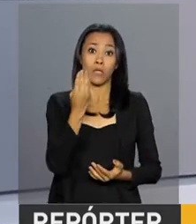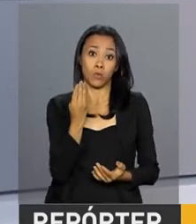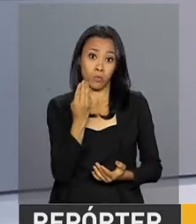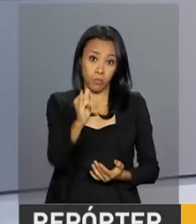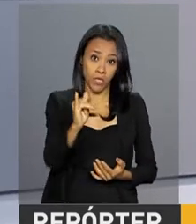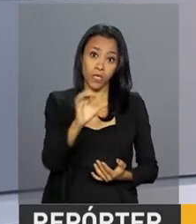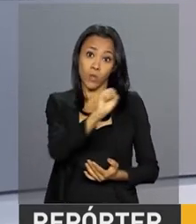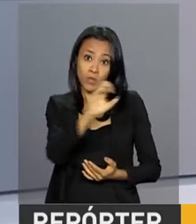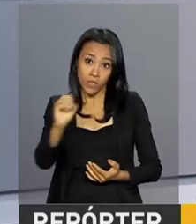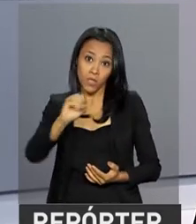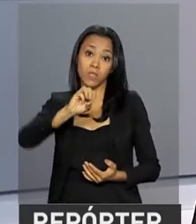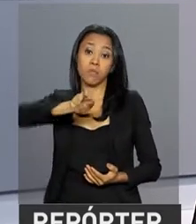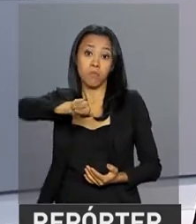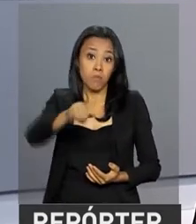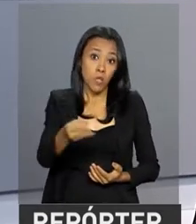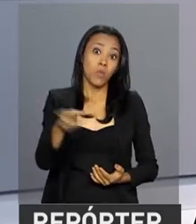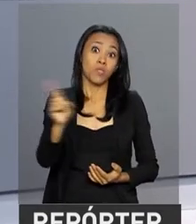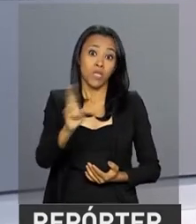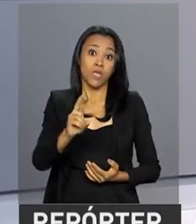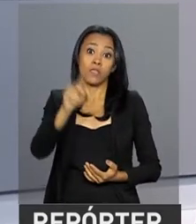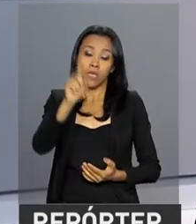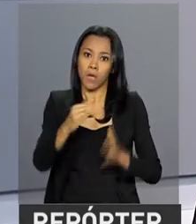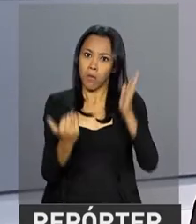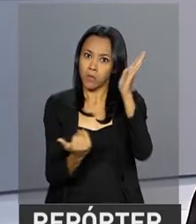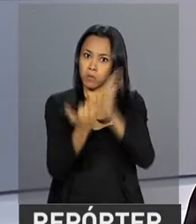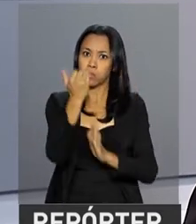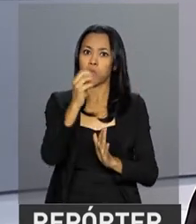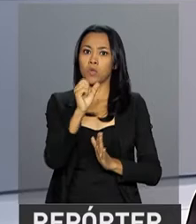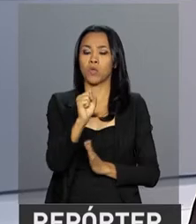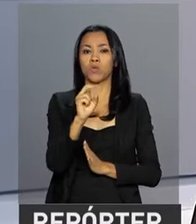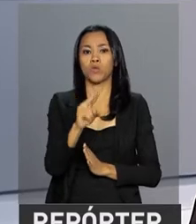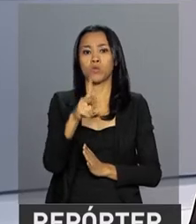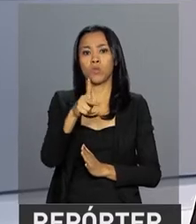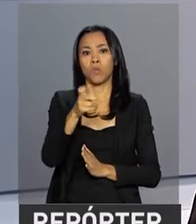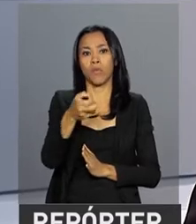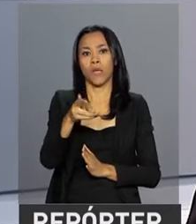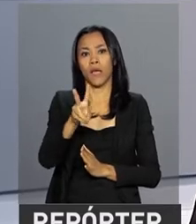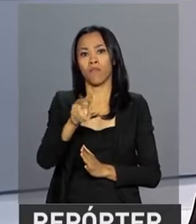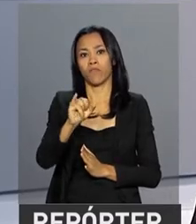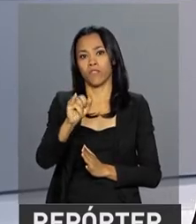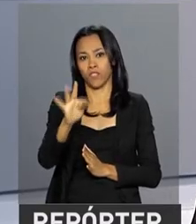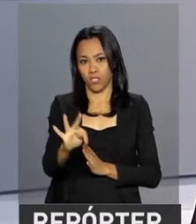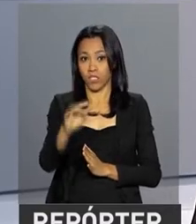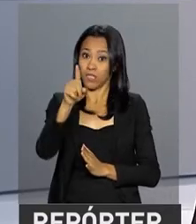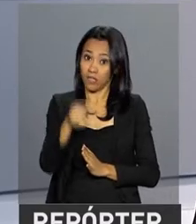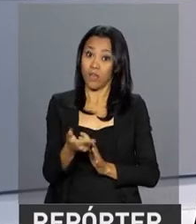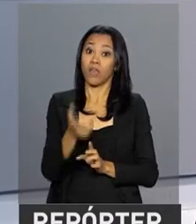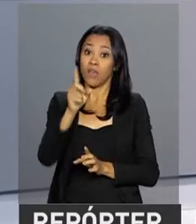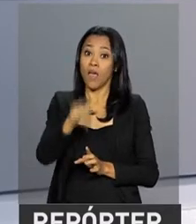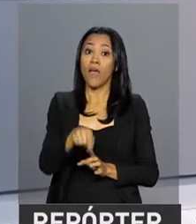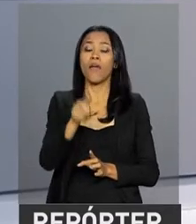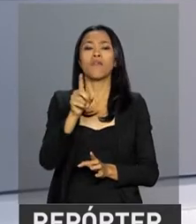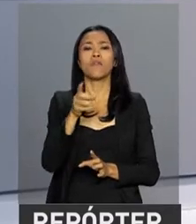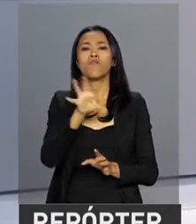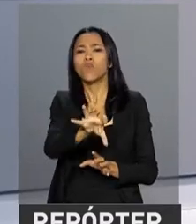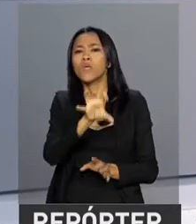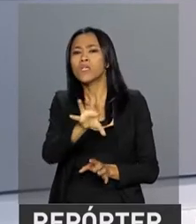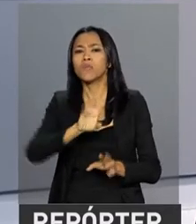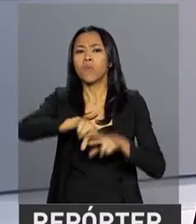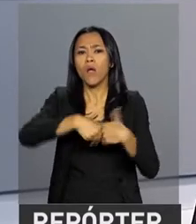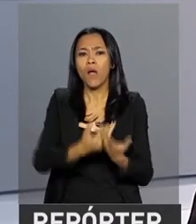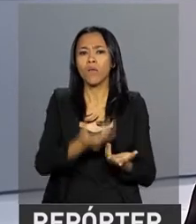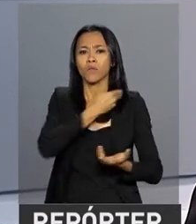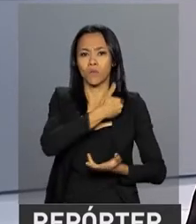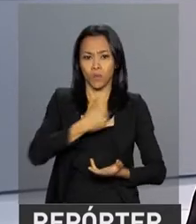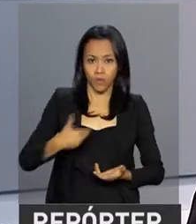de reais é o primeiro resultado positivo após cinco meses de déficits o resultado foi influenciado principalmente pelo governo